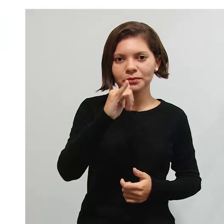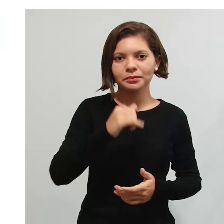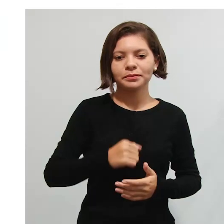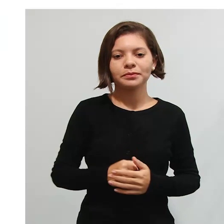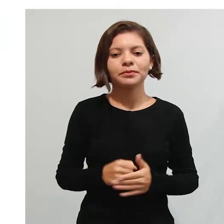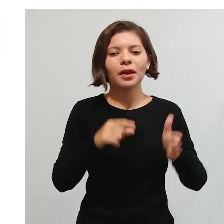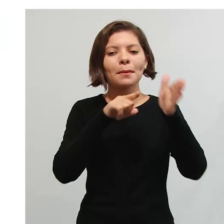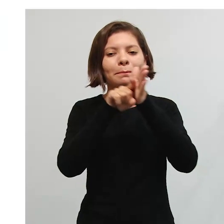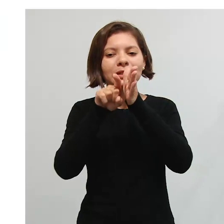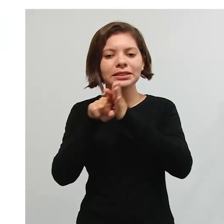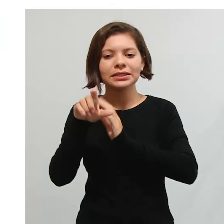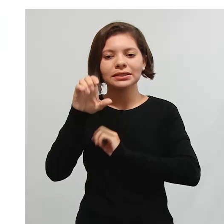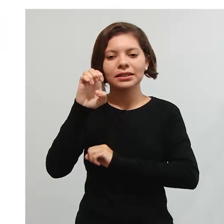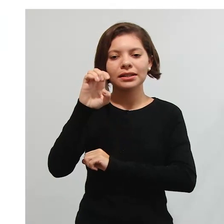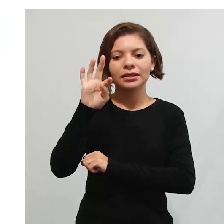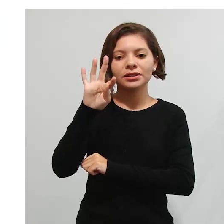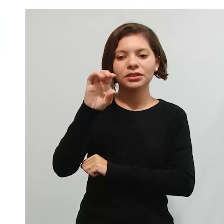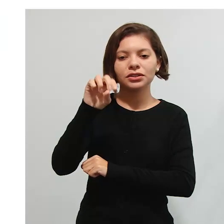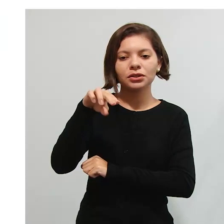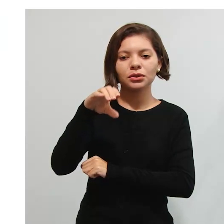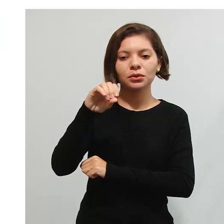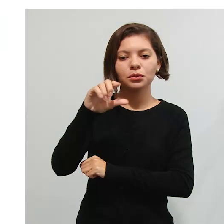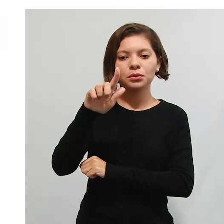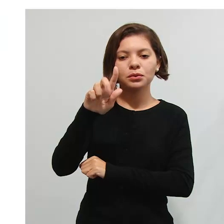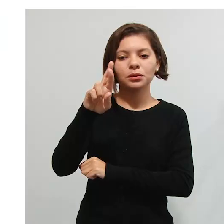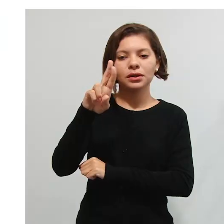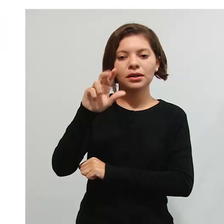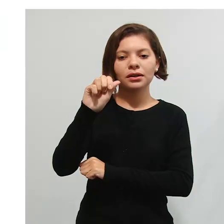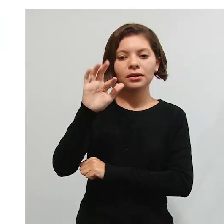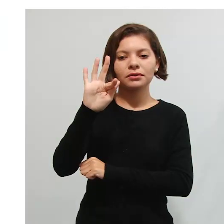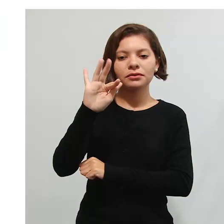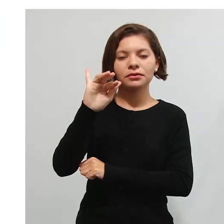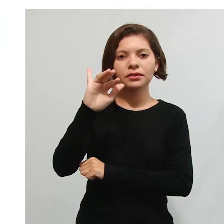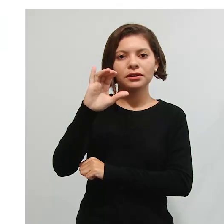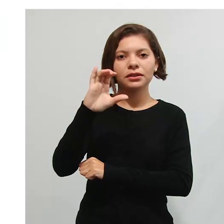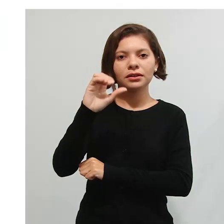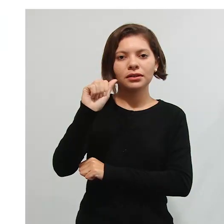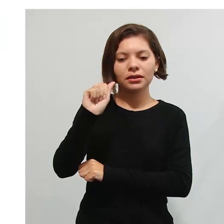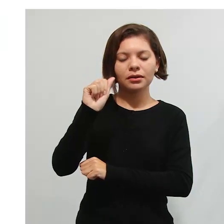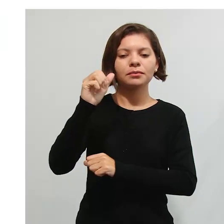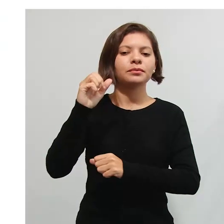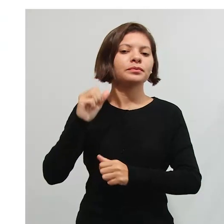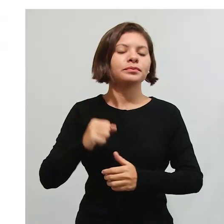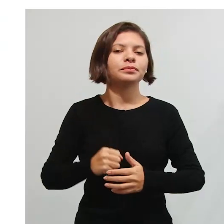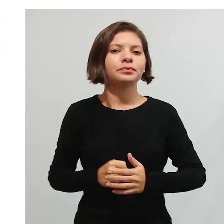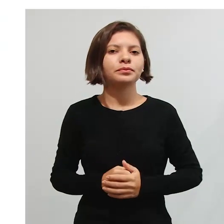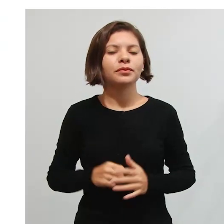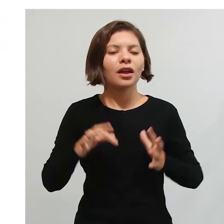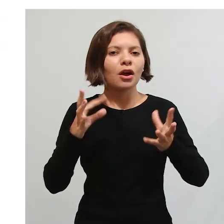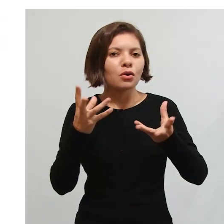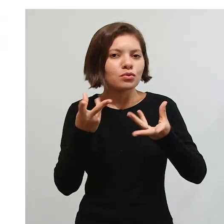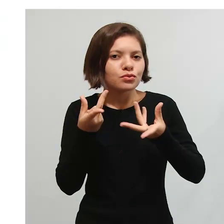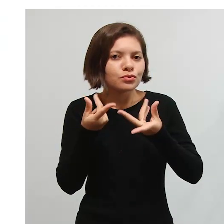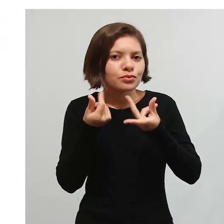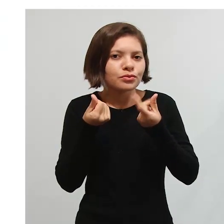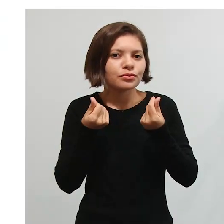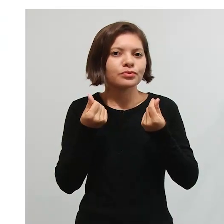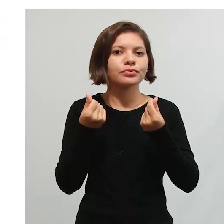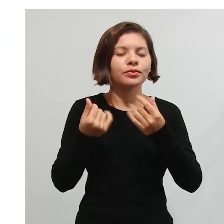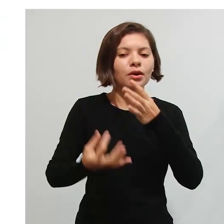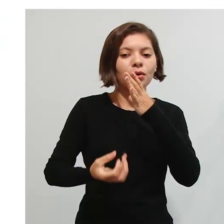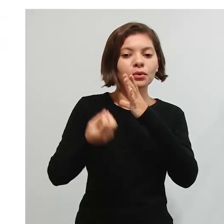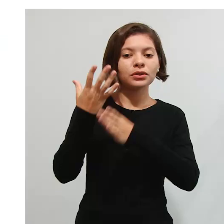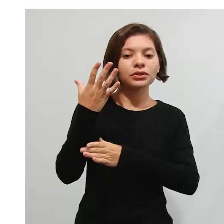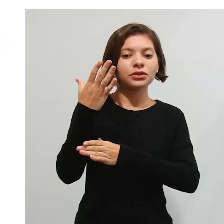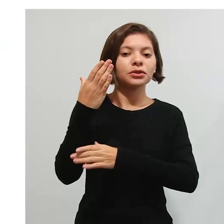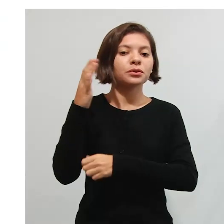oral a pesquisa etnográfica ela é é uma pesquisa qualitativa tá ela tem origem na